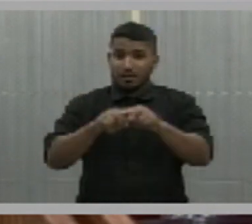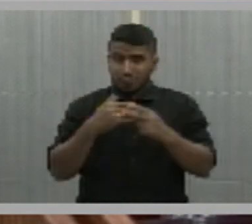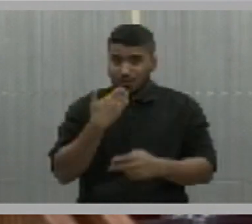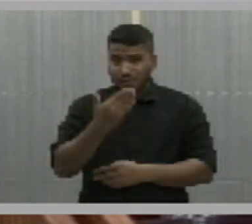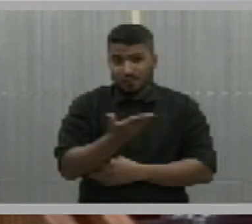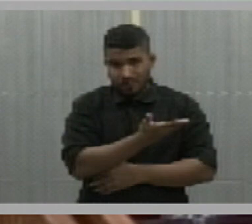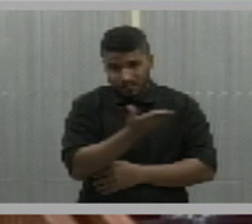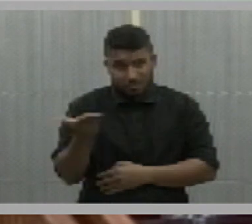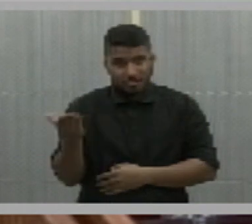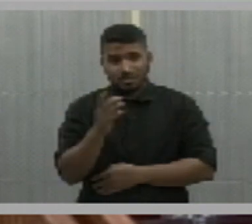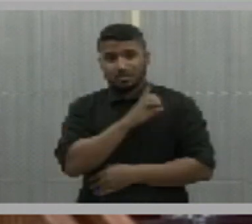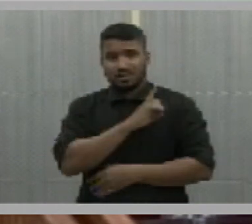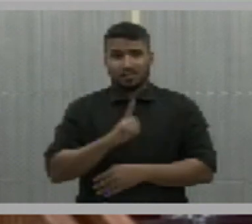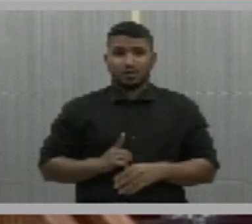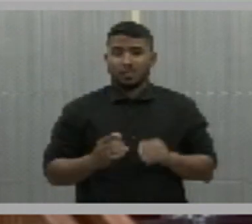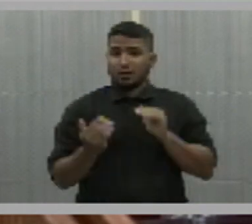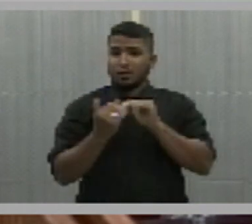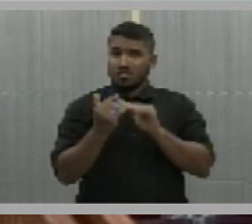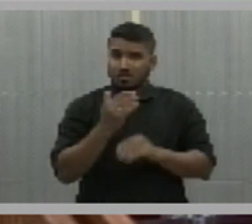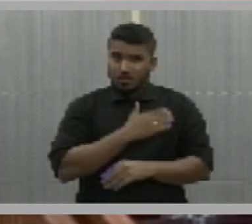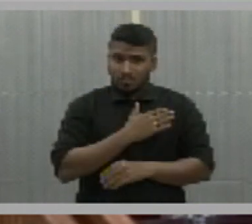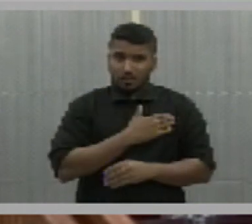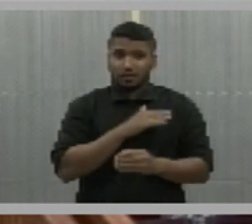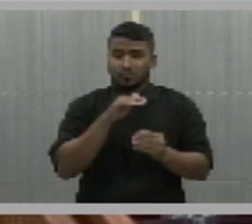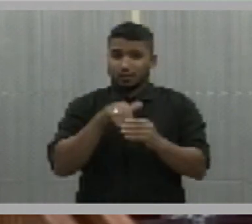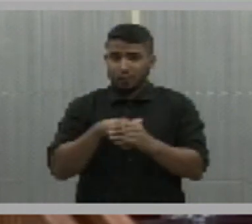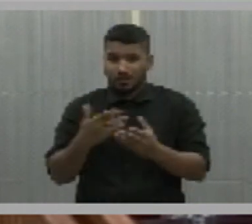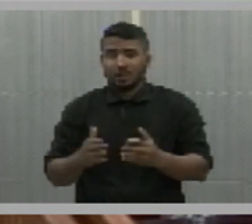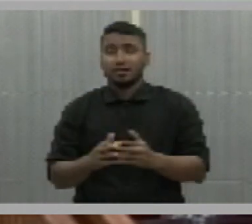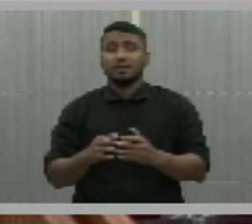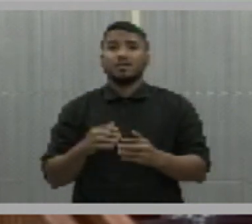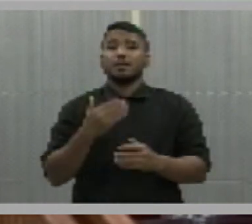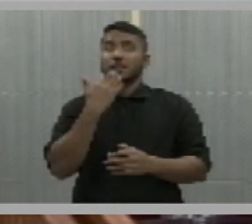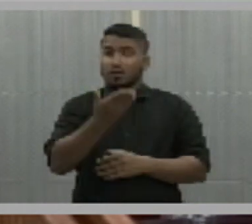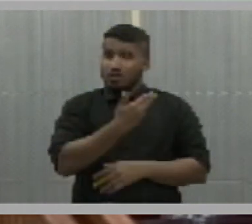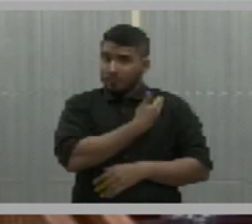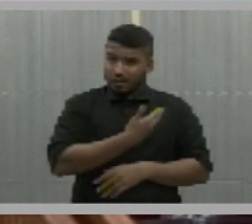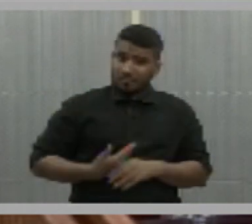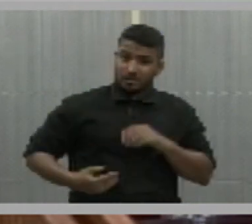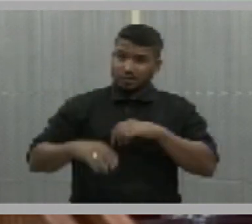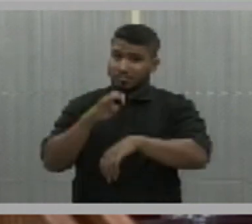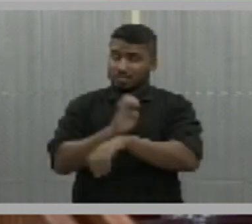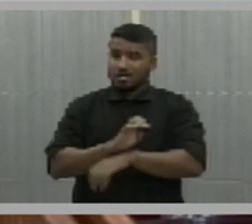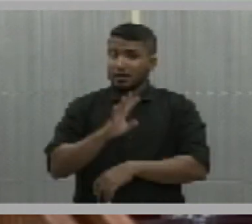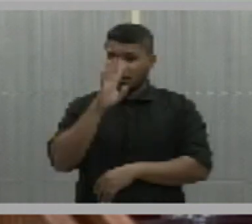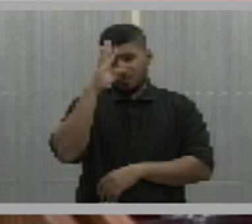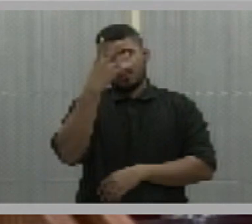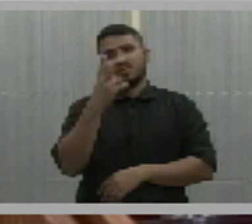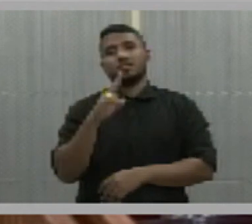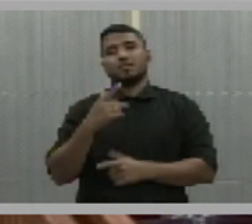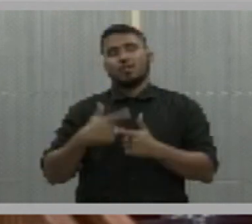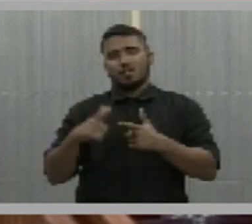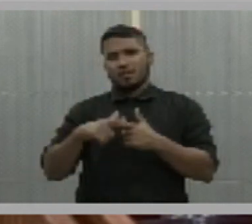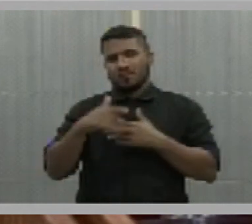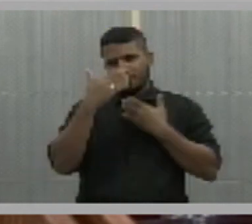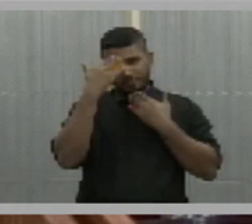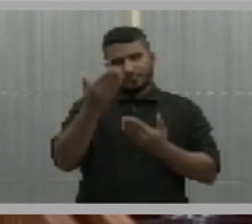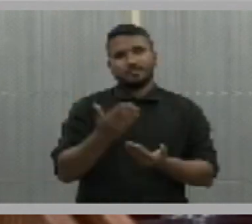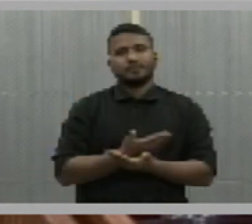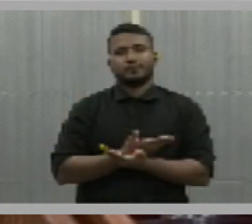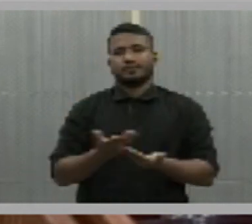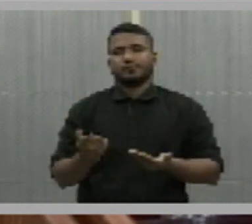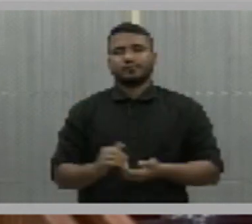e a colaboração de vocês para pedir ao governo do estado essa providência. Meu muito obrigado.